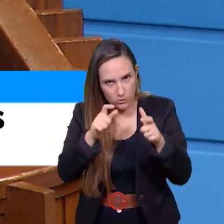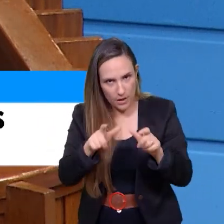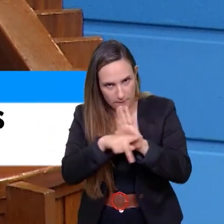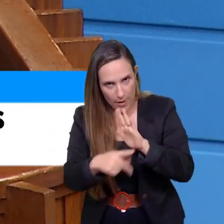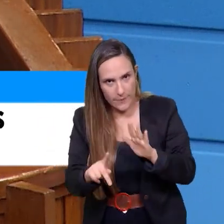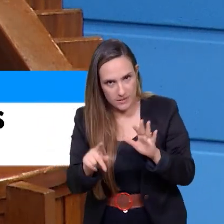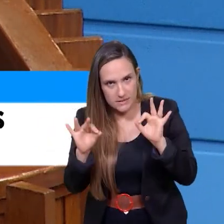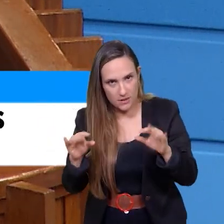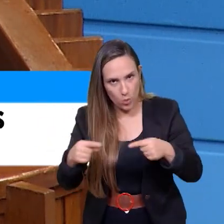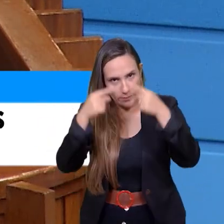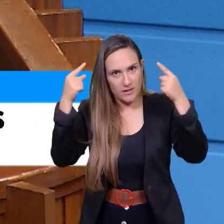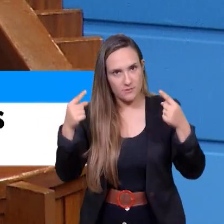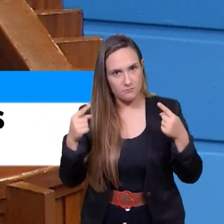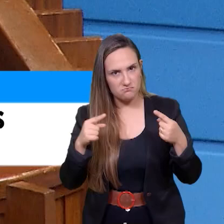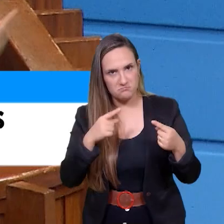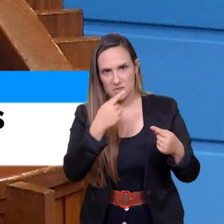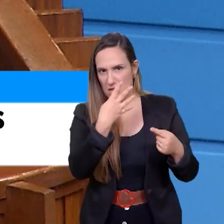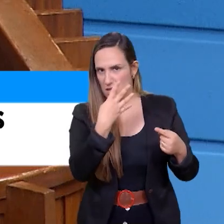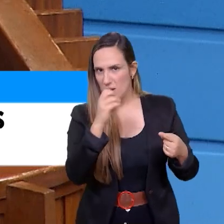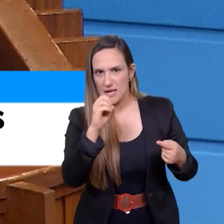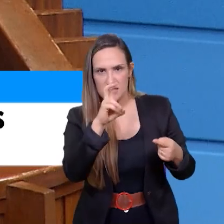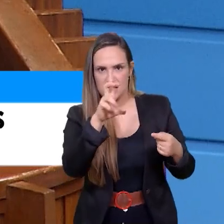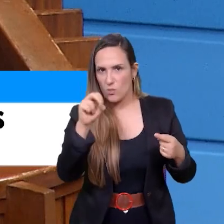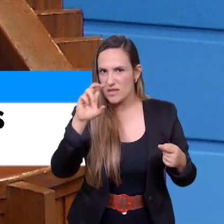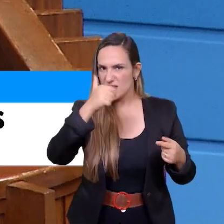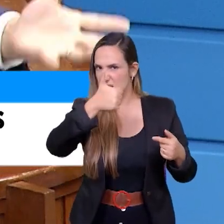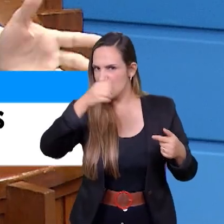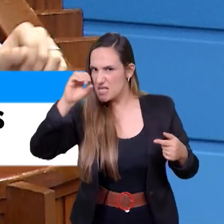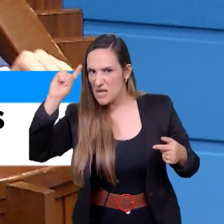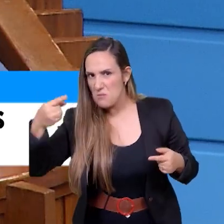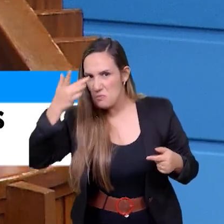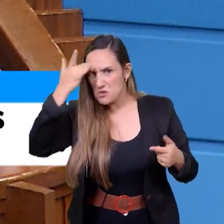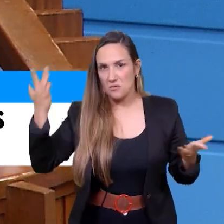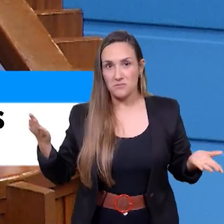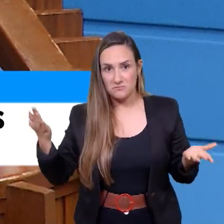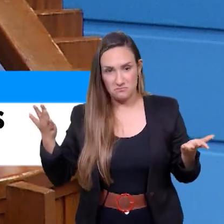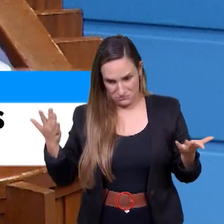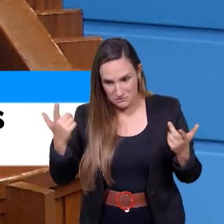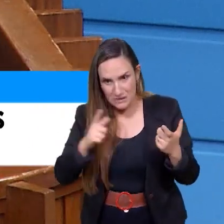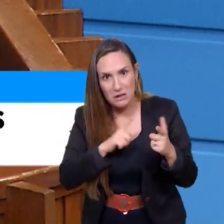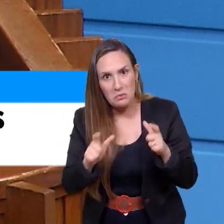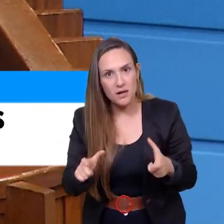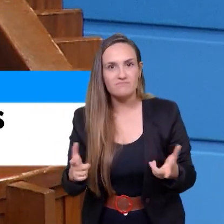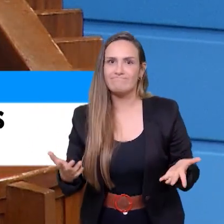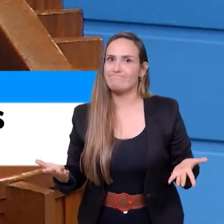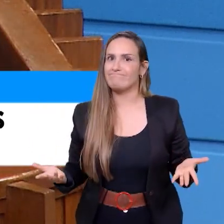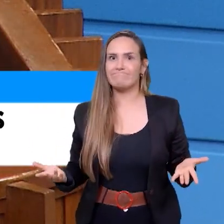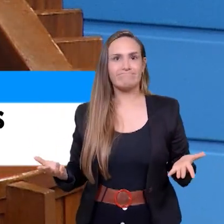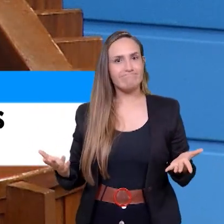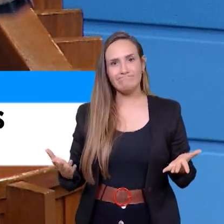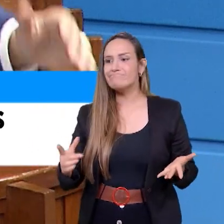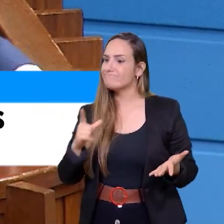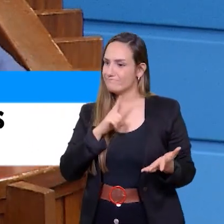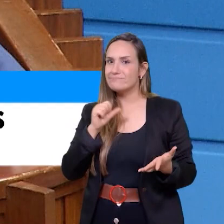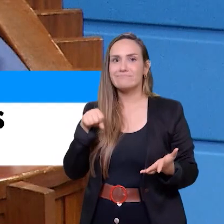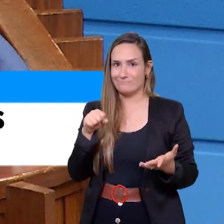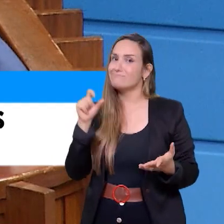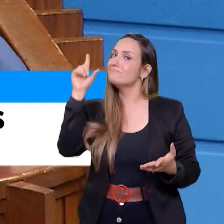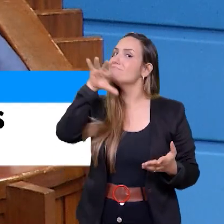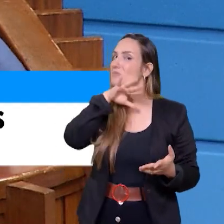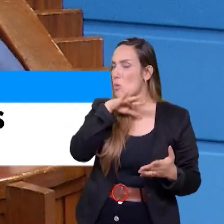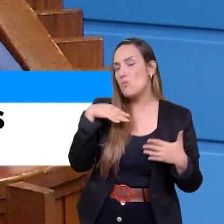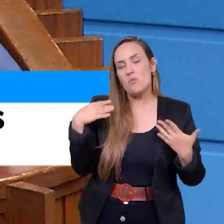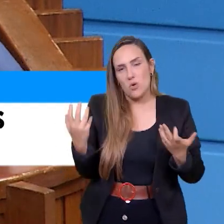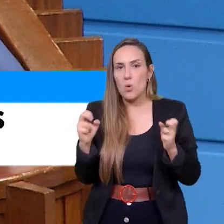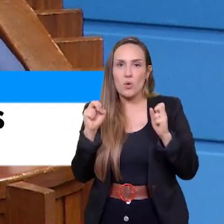reunir? Onde que elas vão se aglomerar? Onde cabe 40, 50, 100 mil pessoas, sem que isso promova qualquer